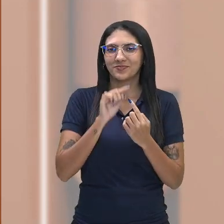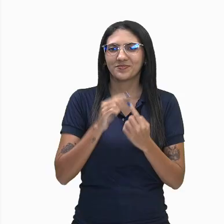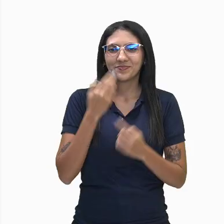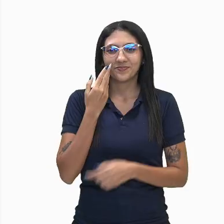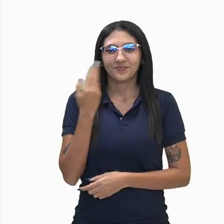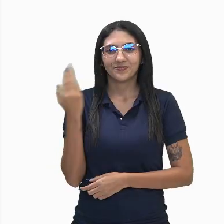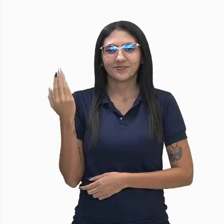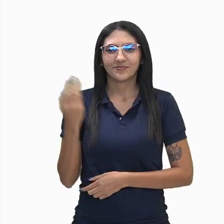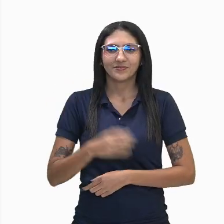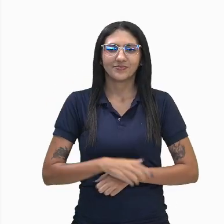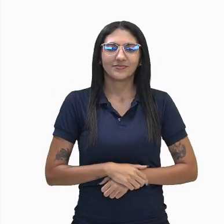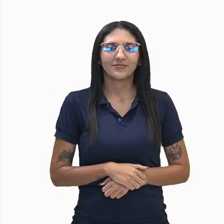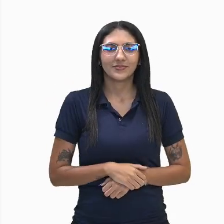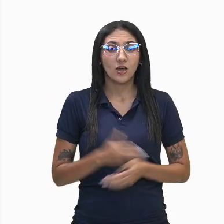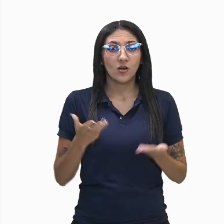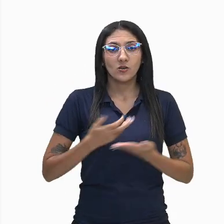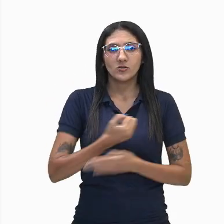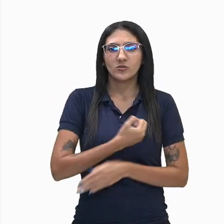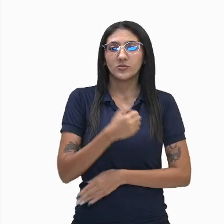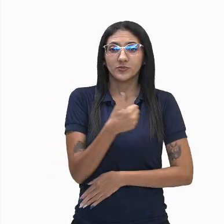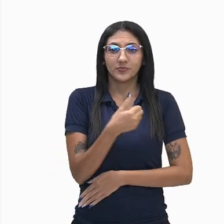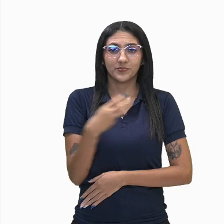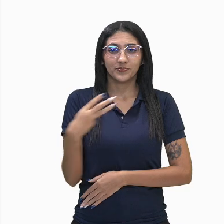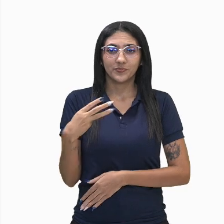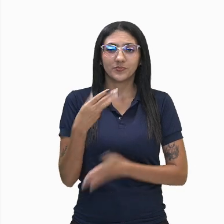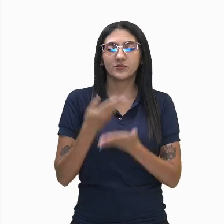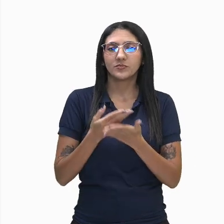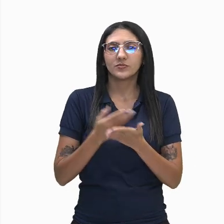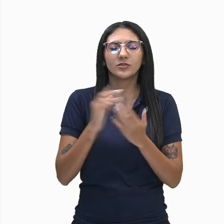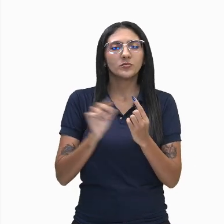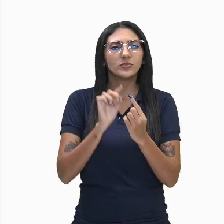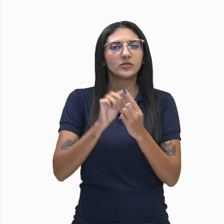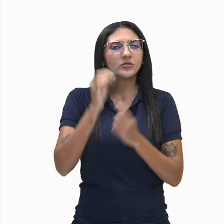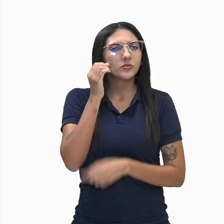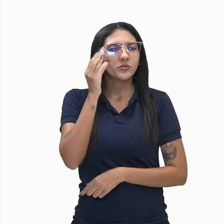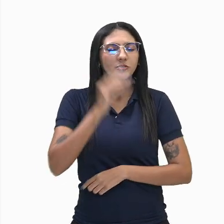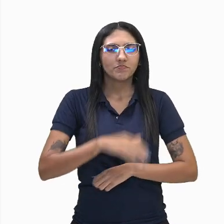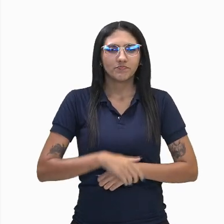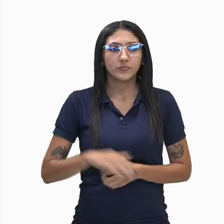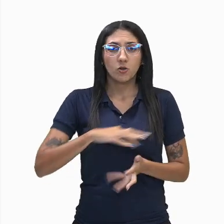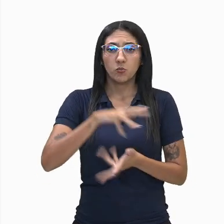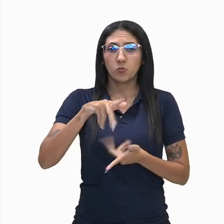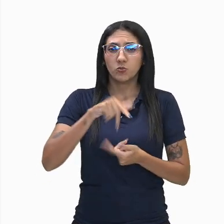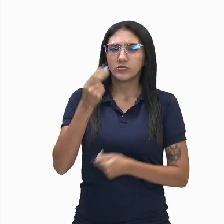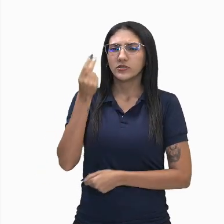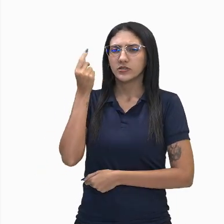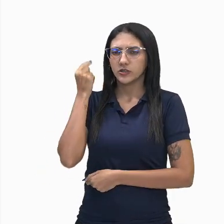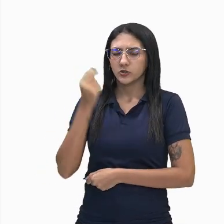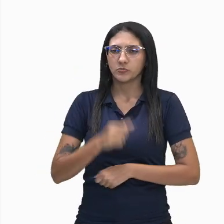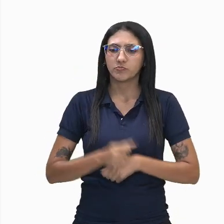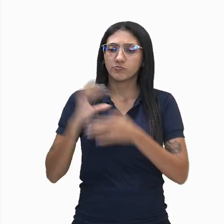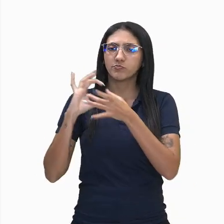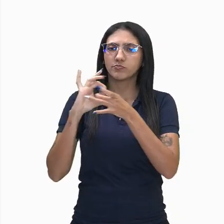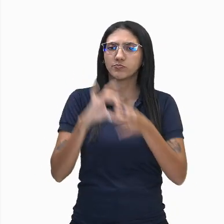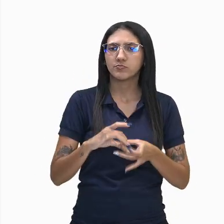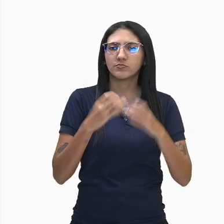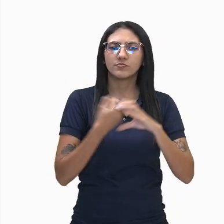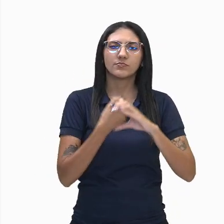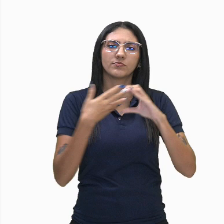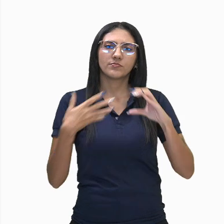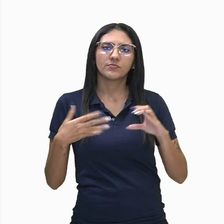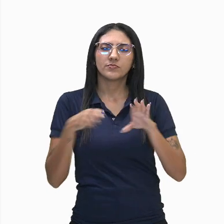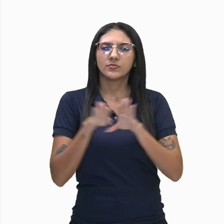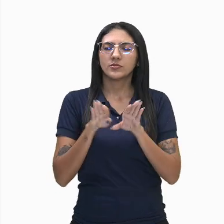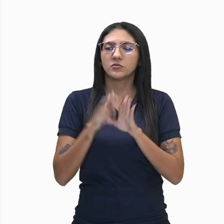conhecimento. Nossa aula de número 13 tem como objeto de conhecimento mundos antigos, conexões, contrastes e